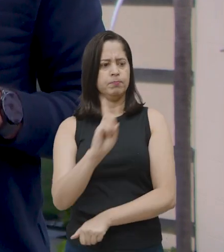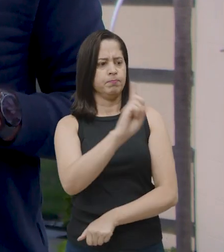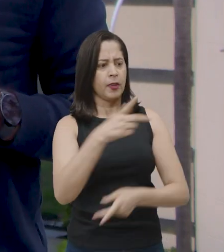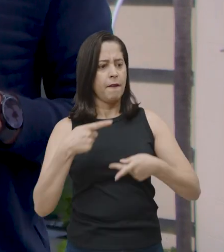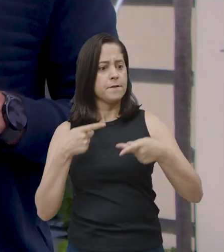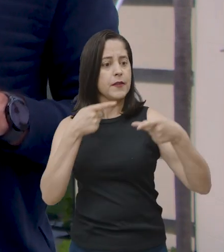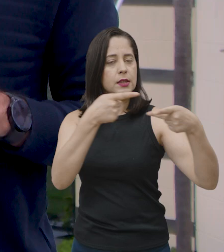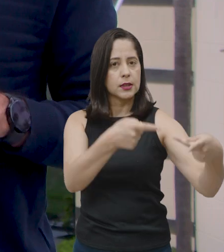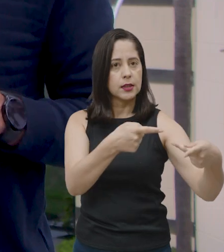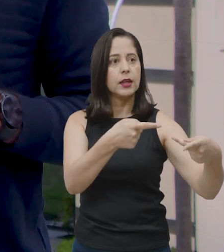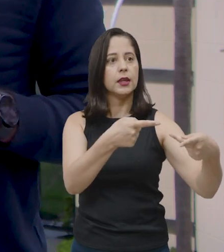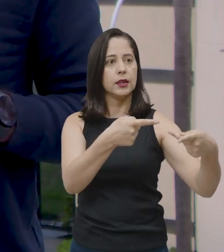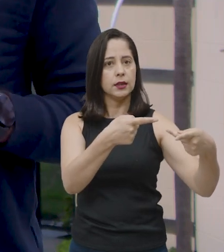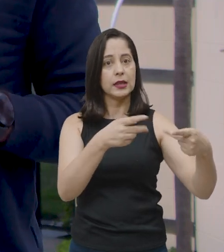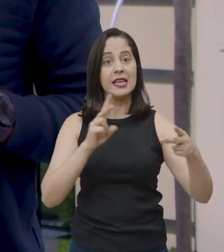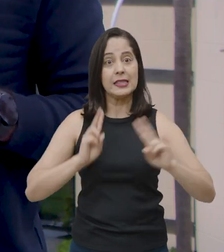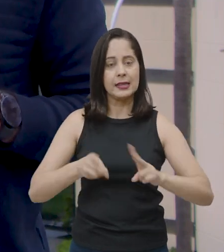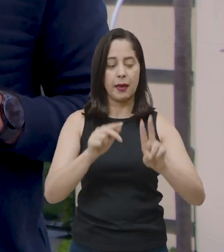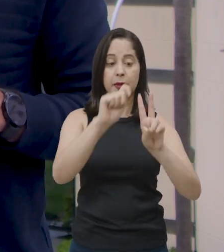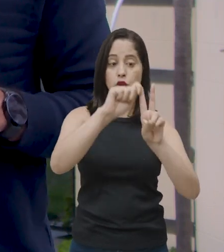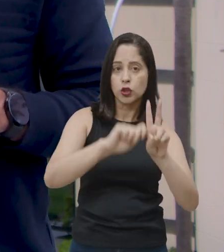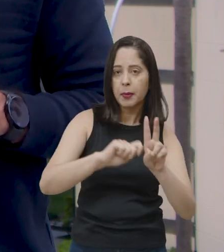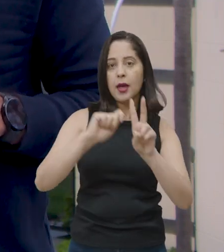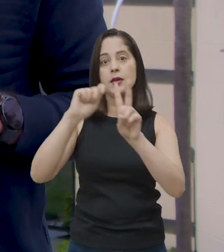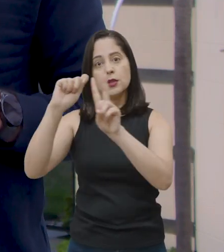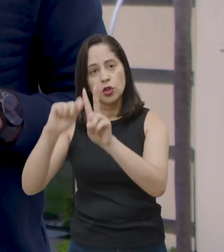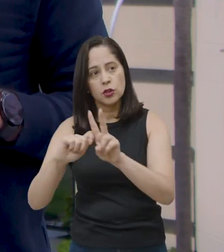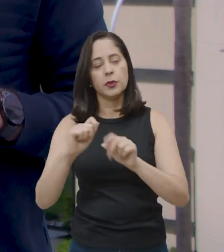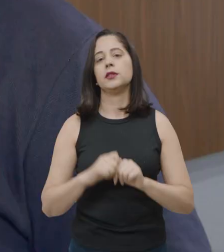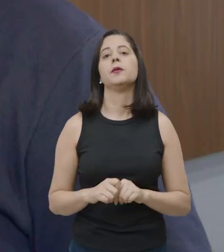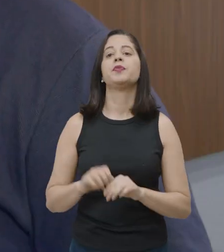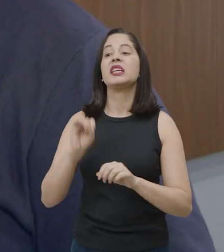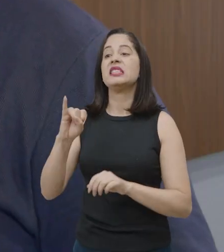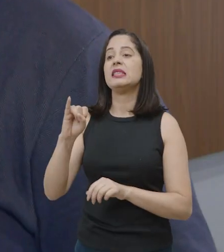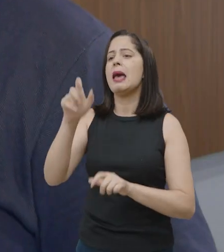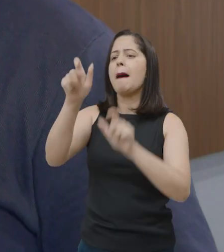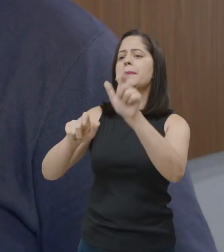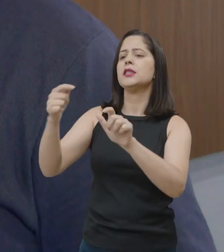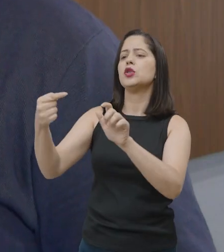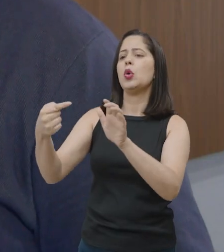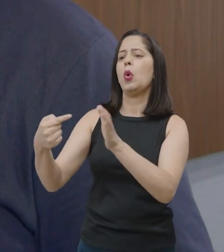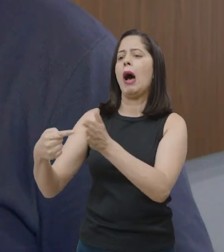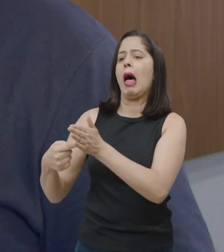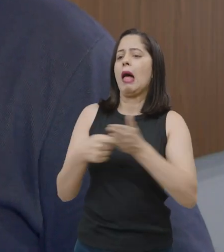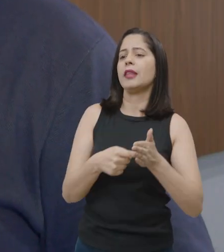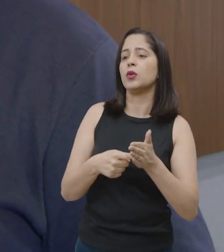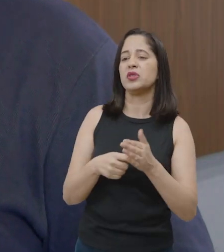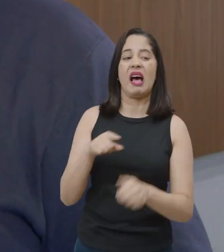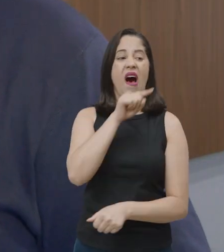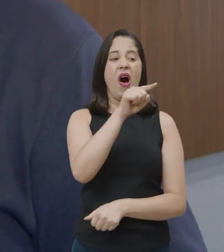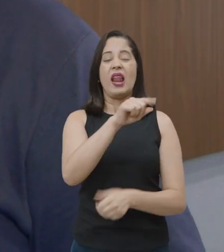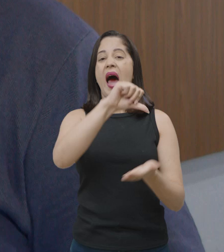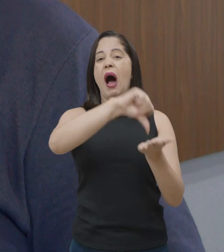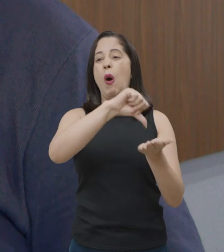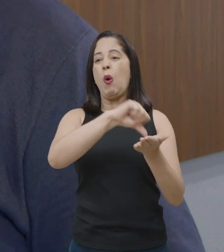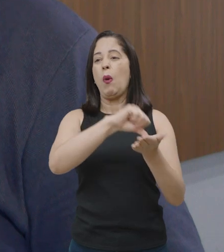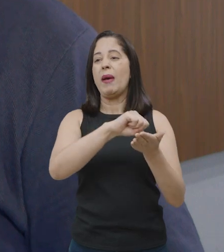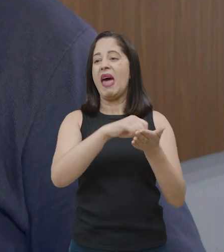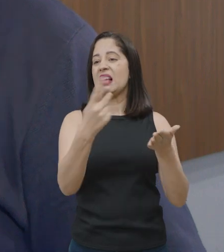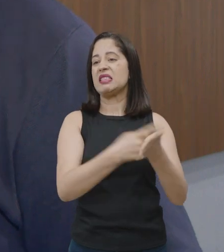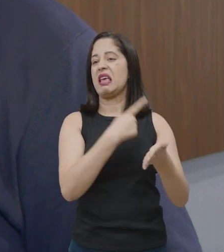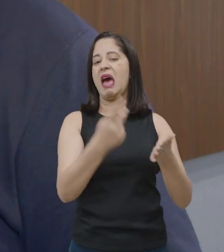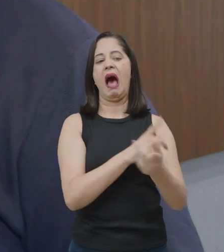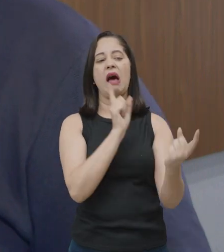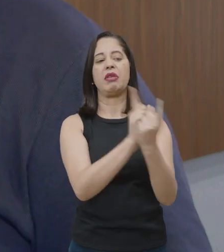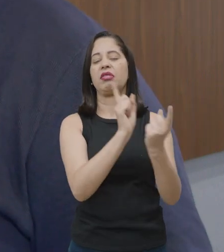órgão, com visitas aos locais de 2 em 2 meses. Toda vez que a gente recebe uma denúncia, olha, a UBS e tal não está